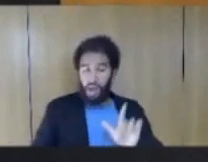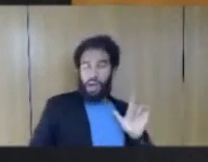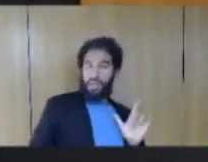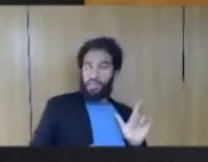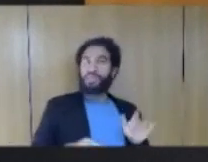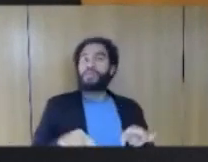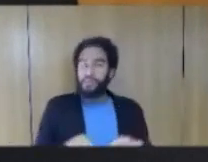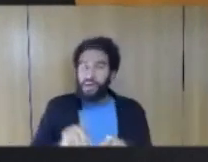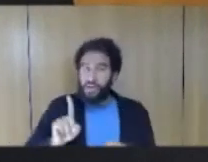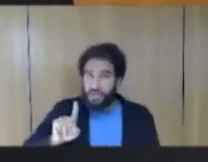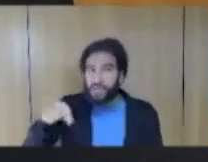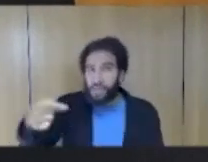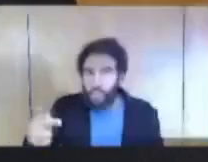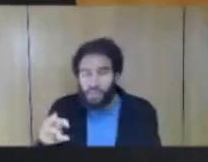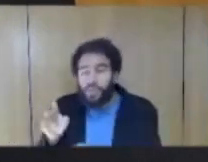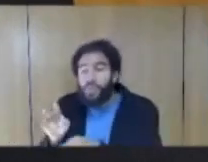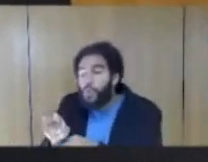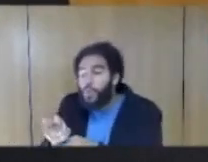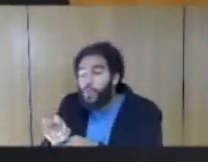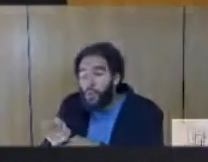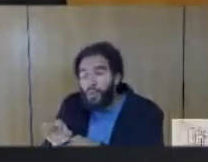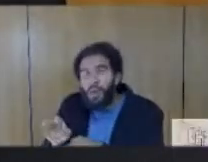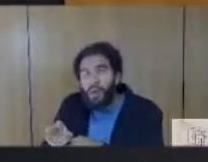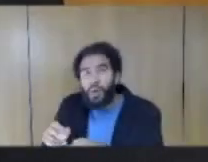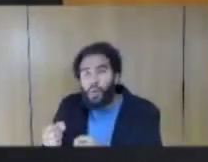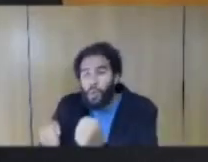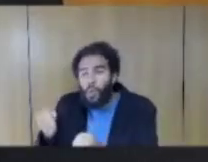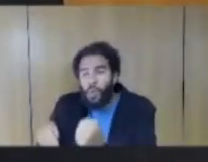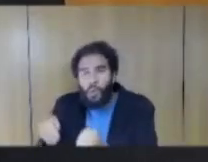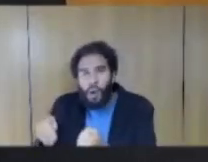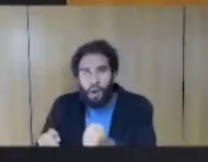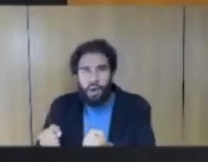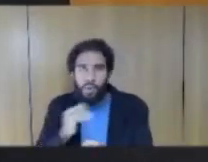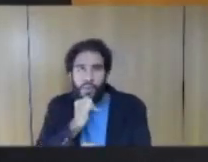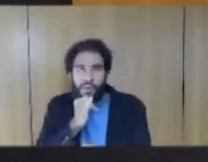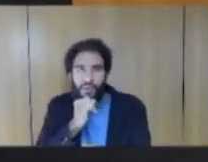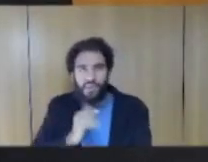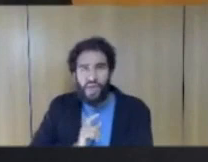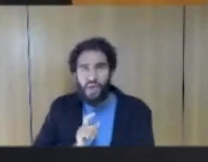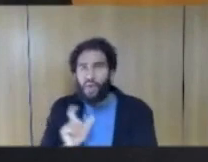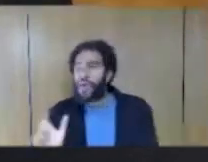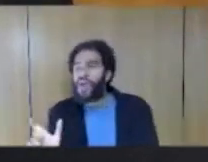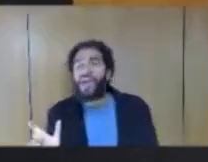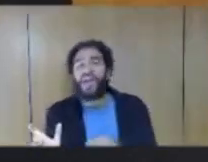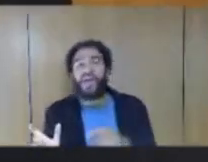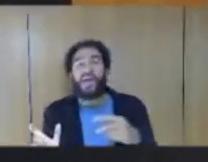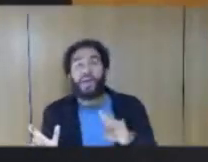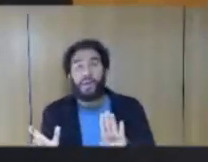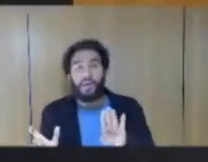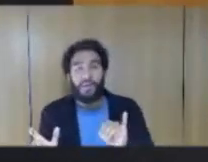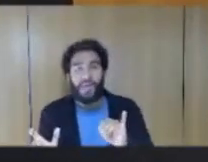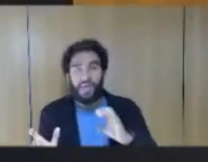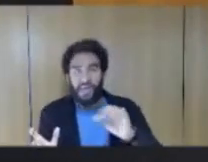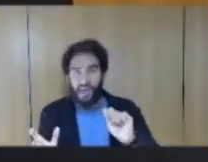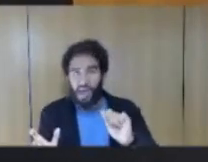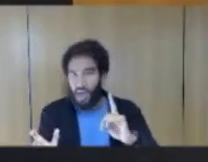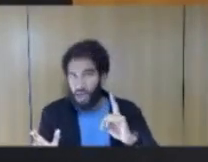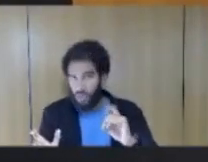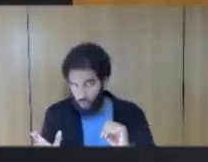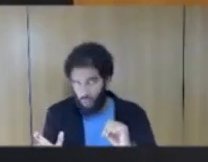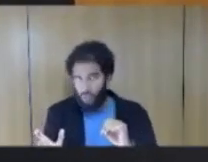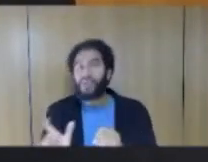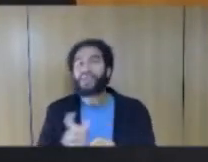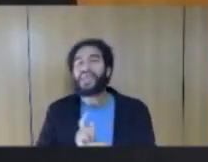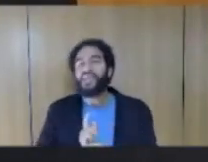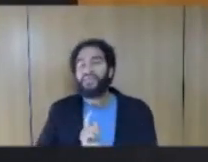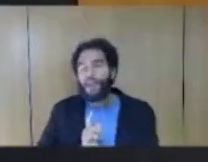depois com a questão do carro o carro foi para usar uma expressão local Foi picado então houve a participação